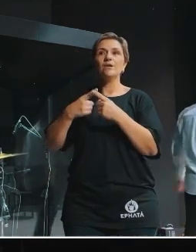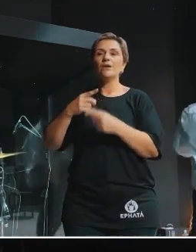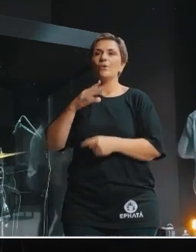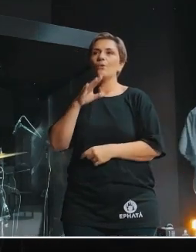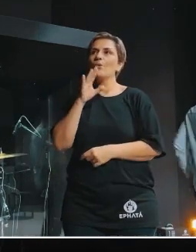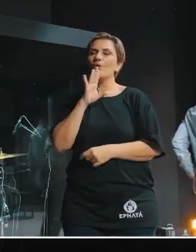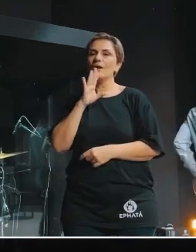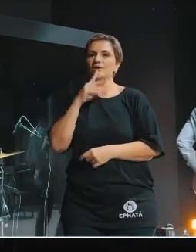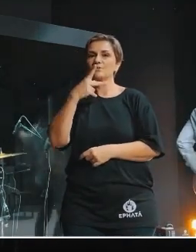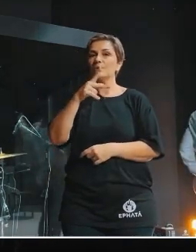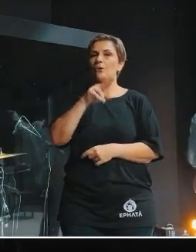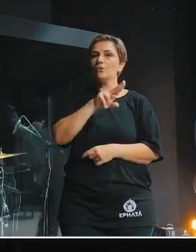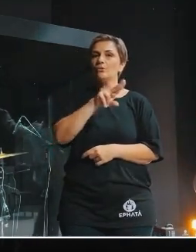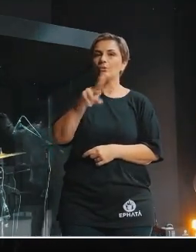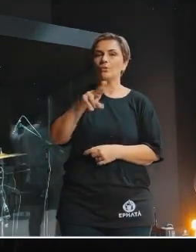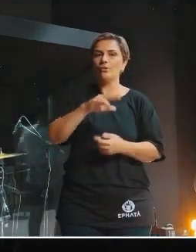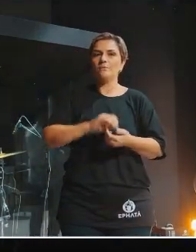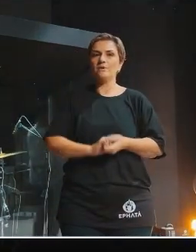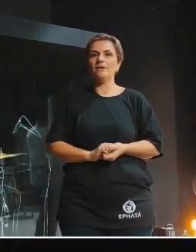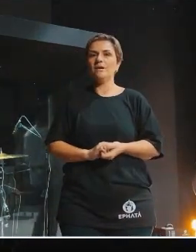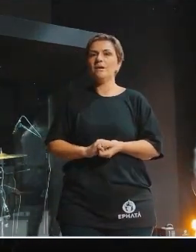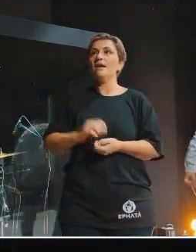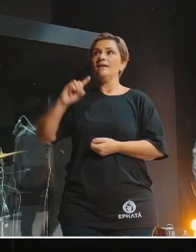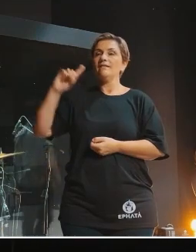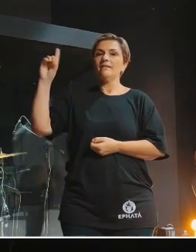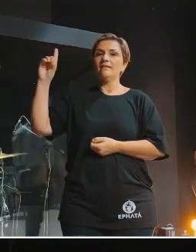Prepara, ele clamará a mim,